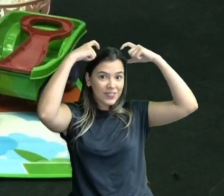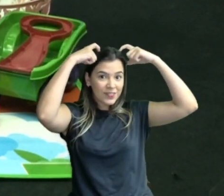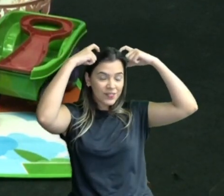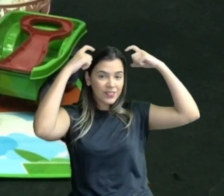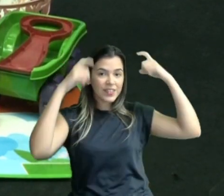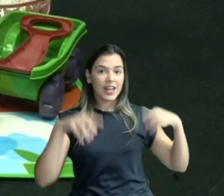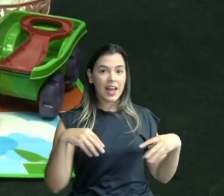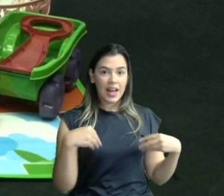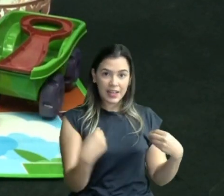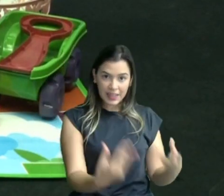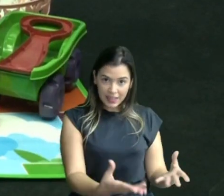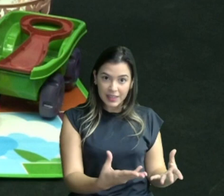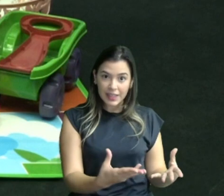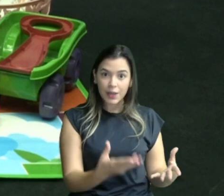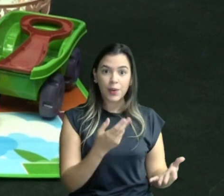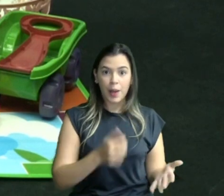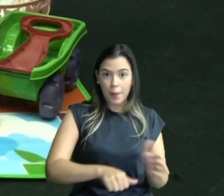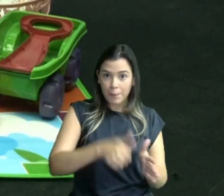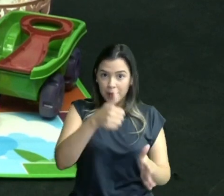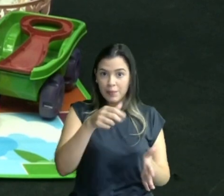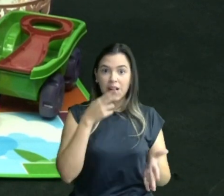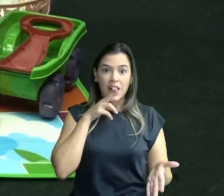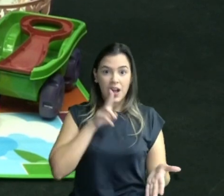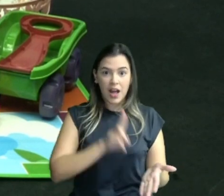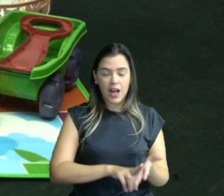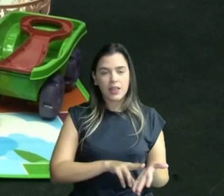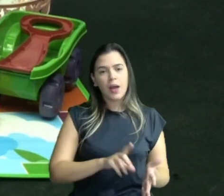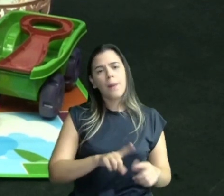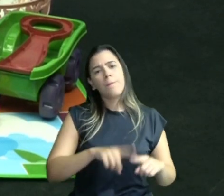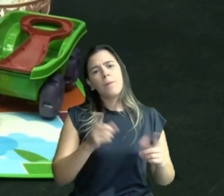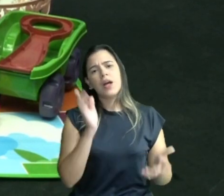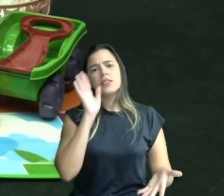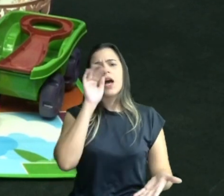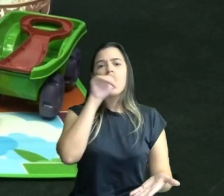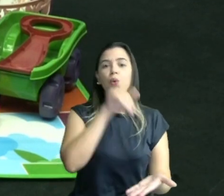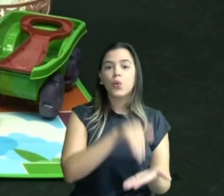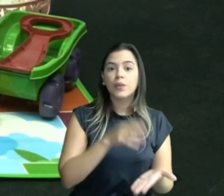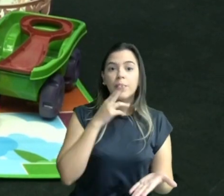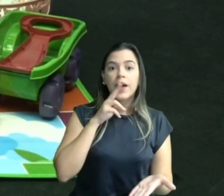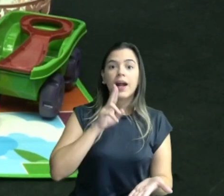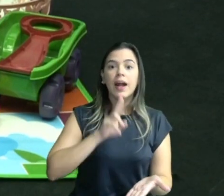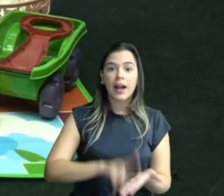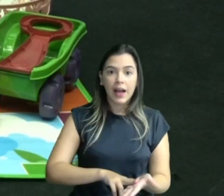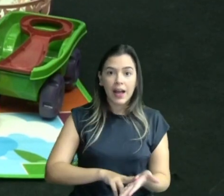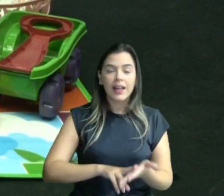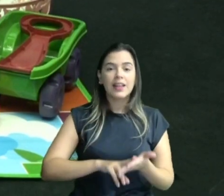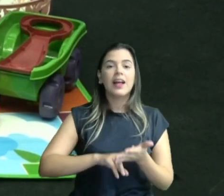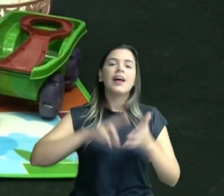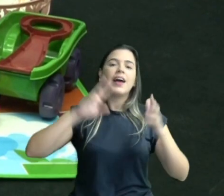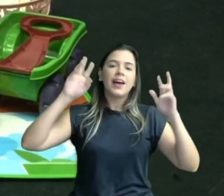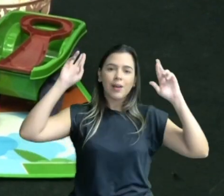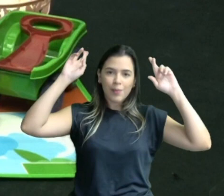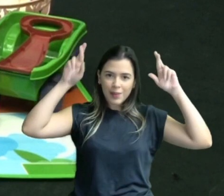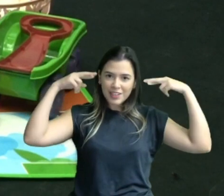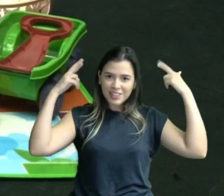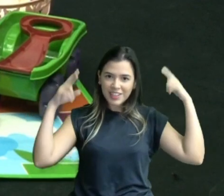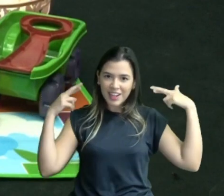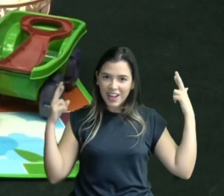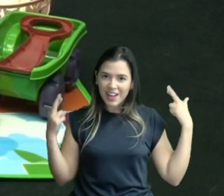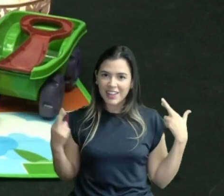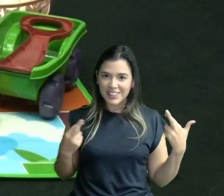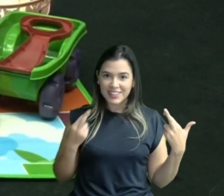e a Quem entregou a primeira carta do dia mas a última carta era para Cachinhos Dourados